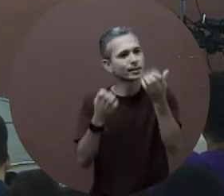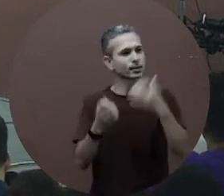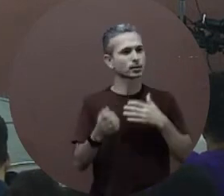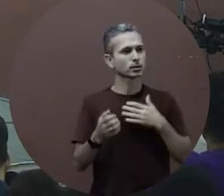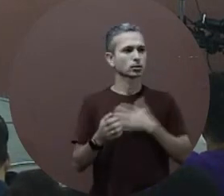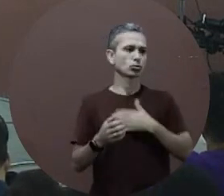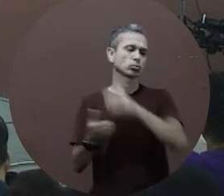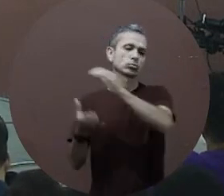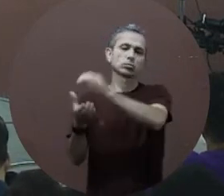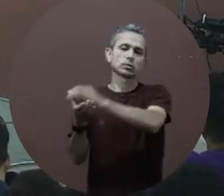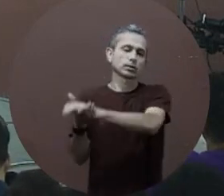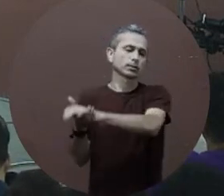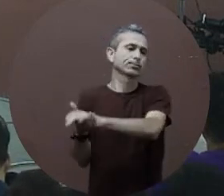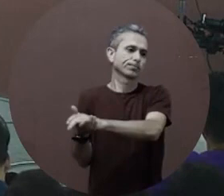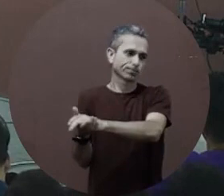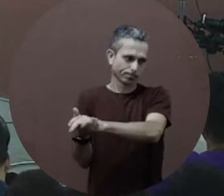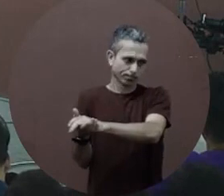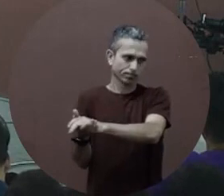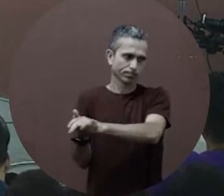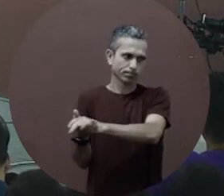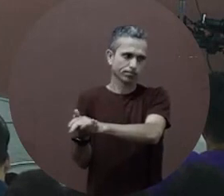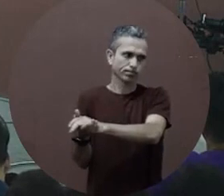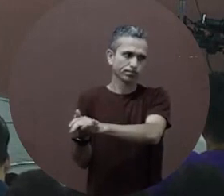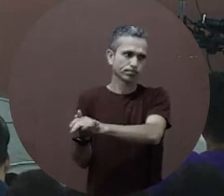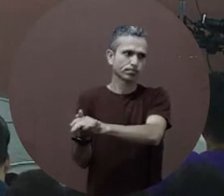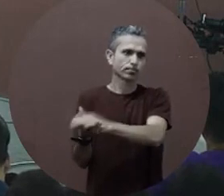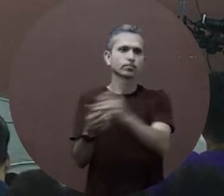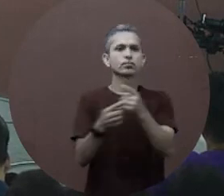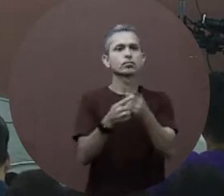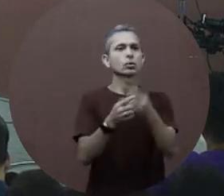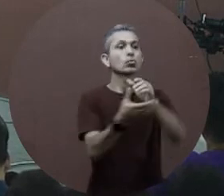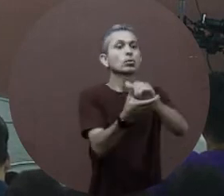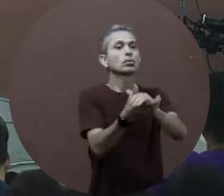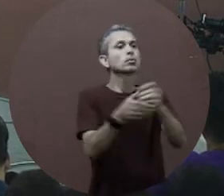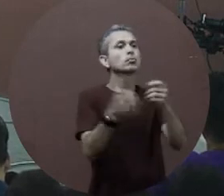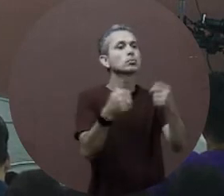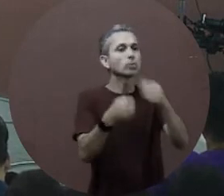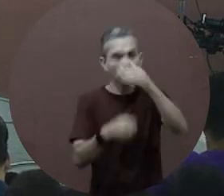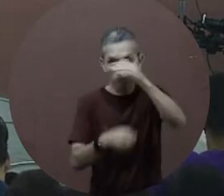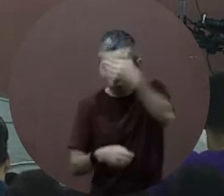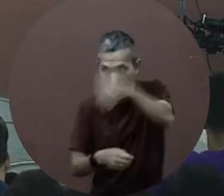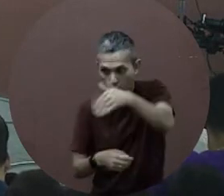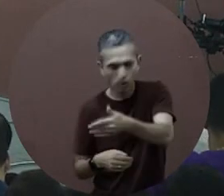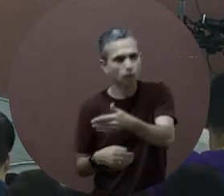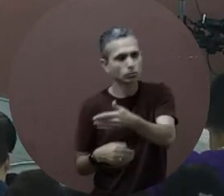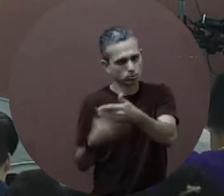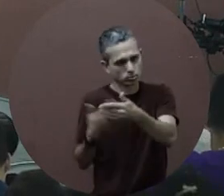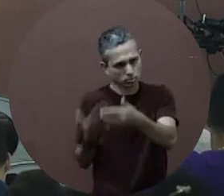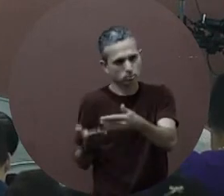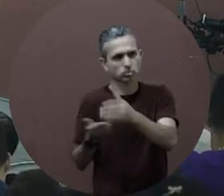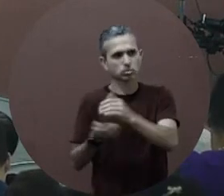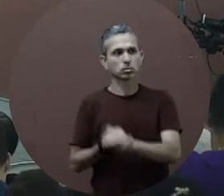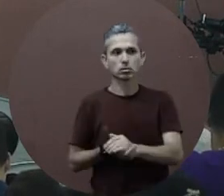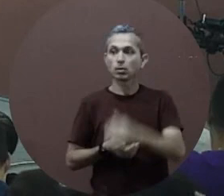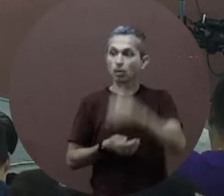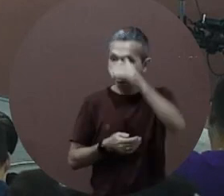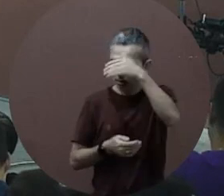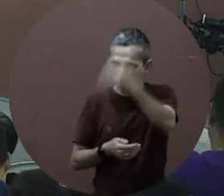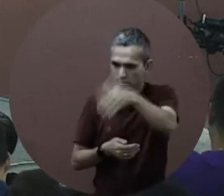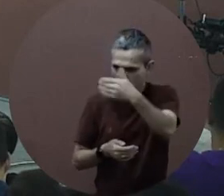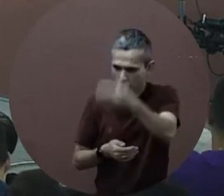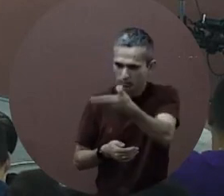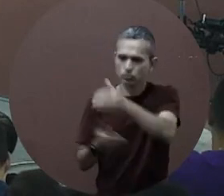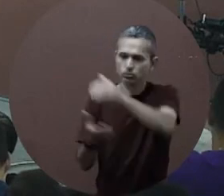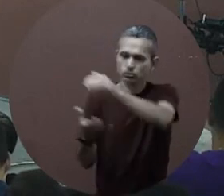Por quê? Porque o casamento deve ser honrado. É isso que ele está dizendo. Digno de honra seja o